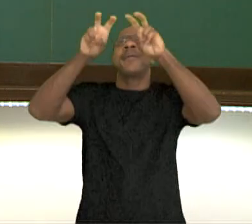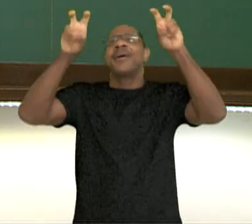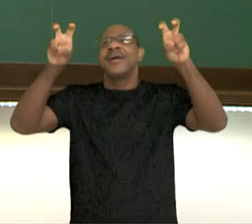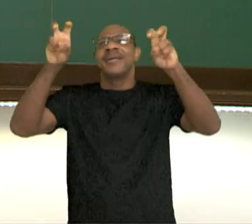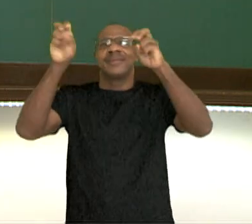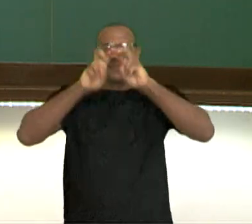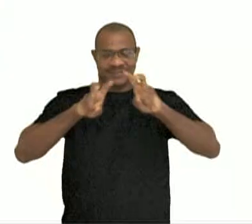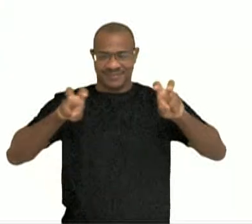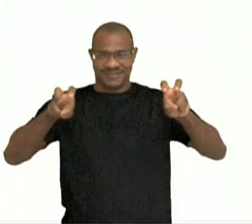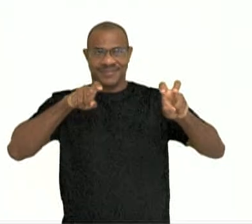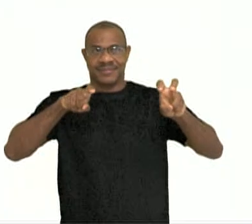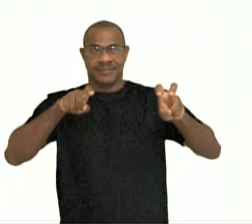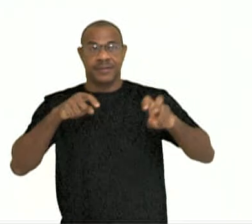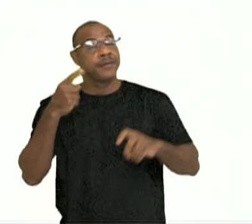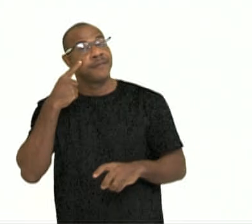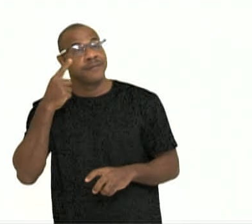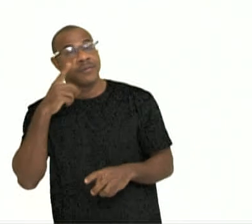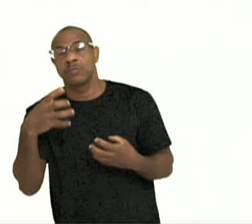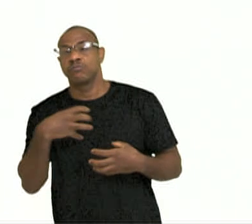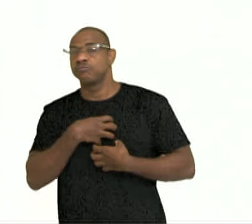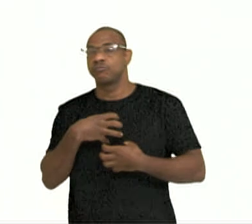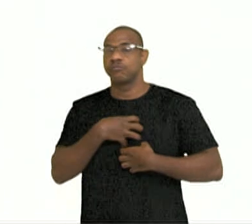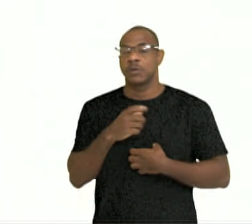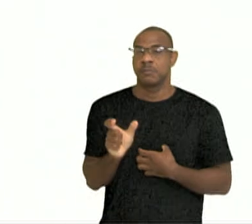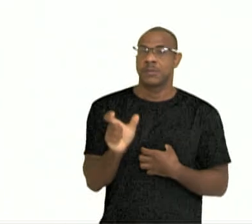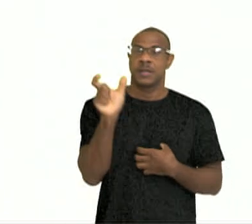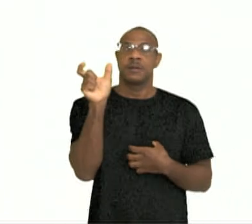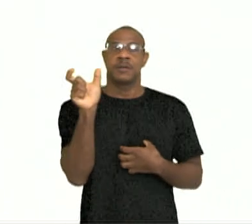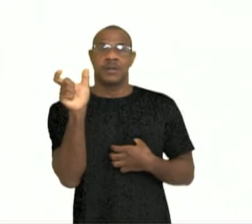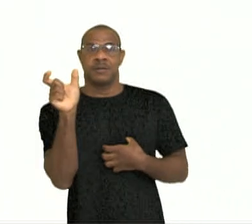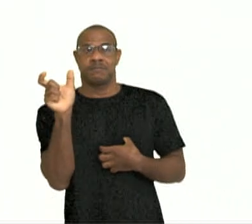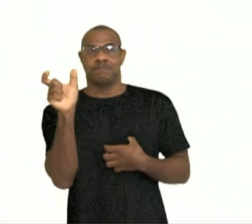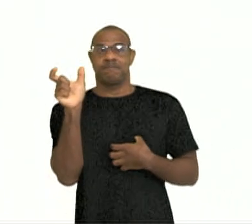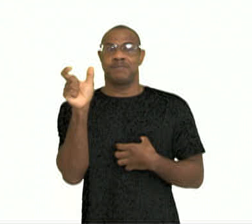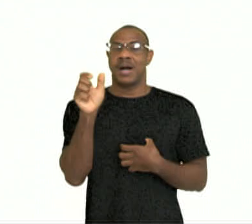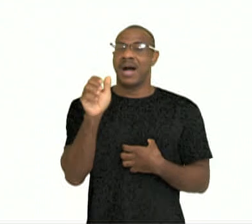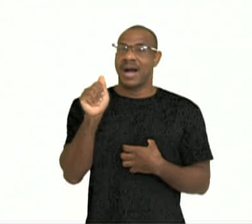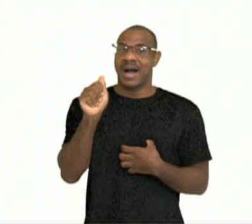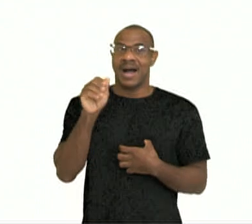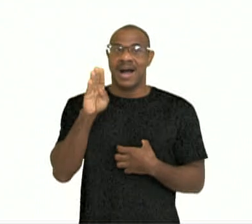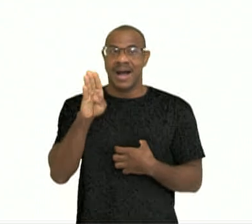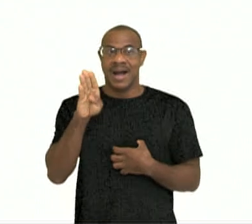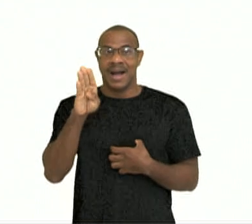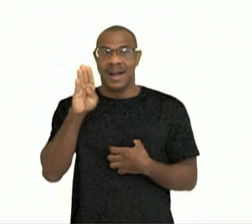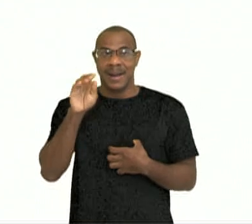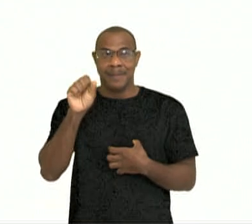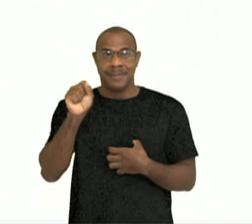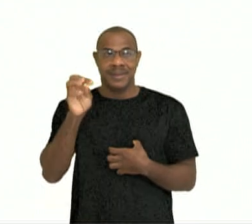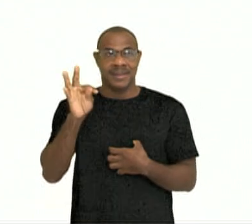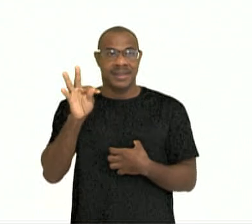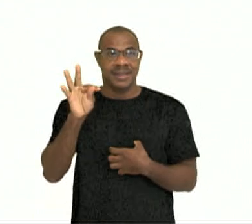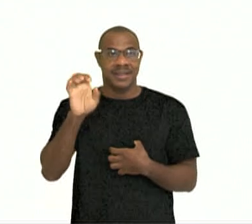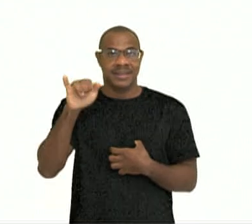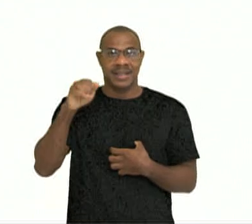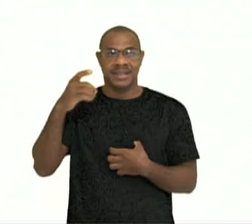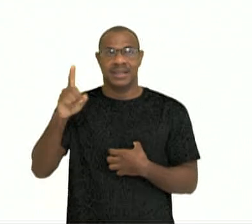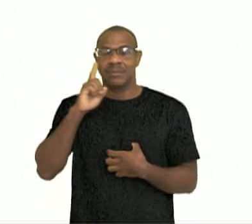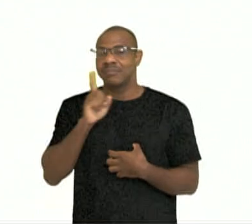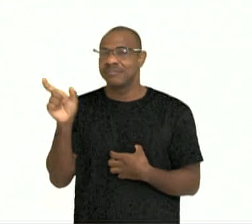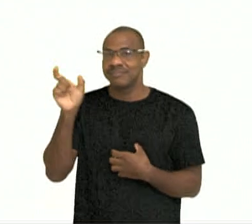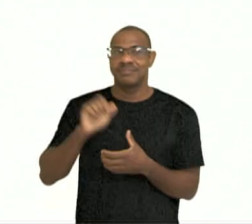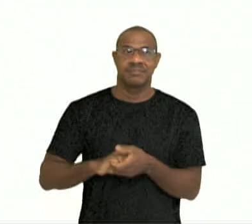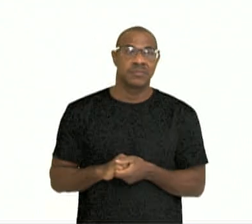notícia, deduza o sentido da palavrinha abstenção. Último dia do Enem Digital